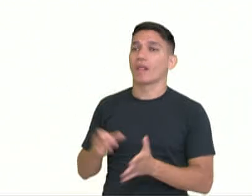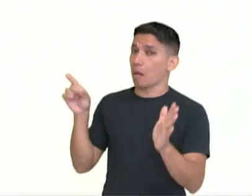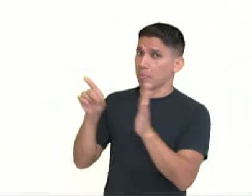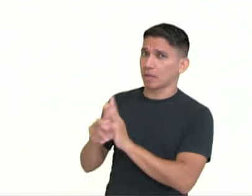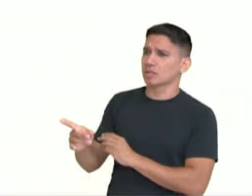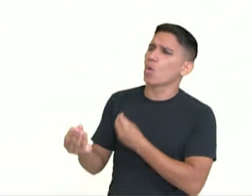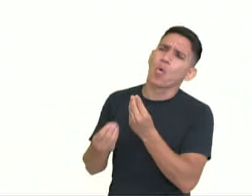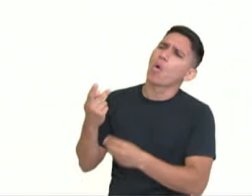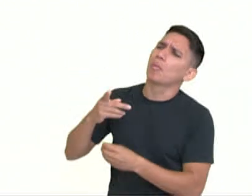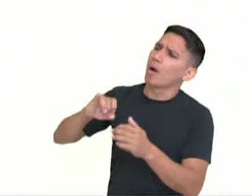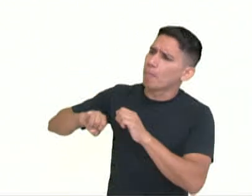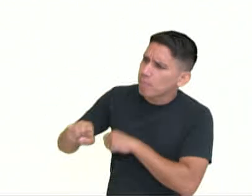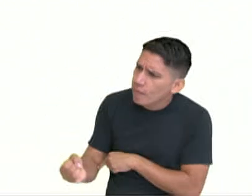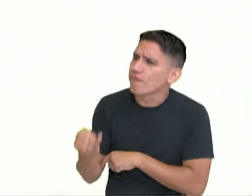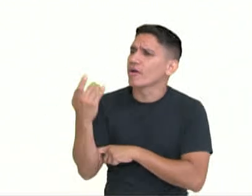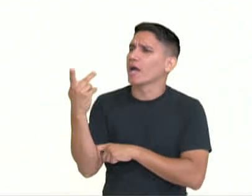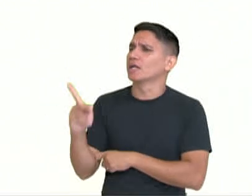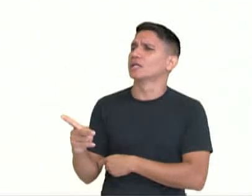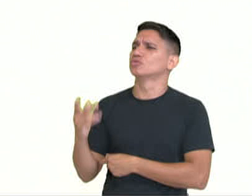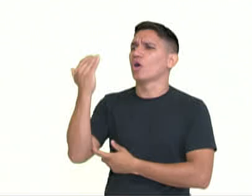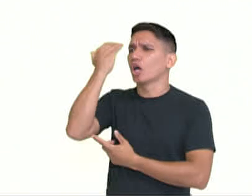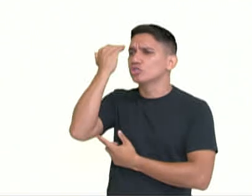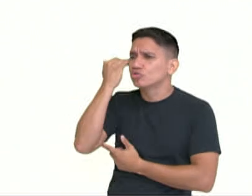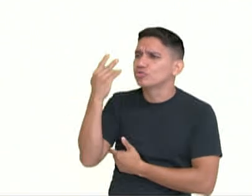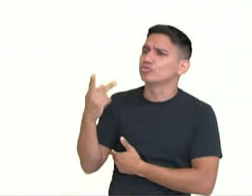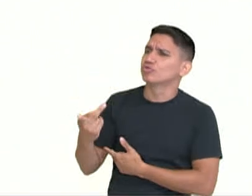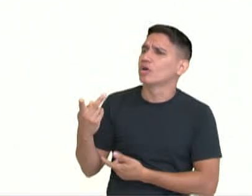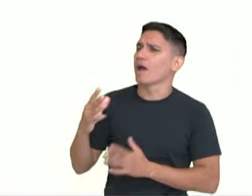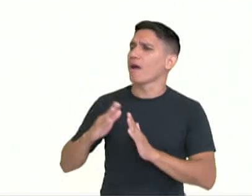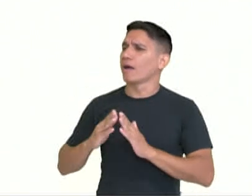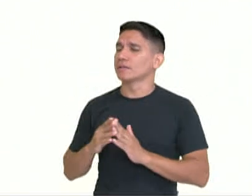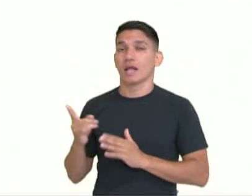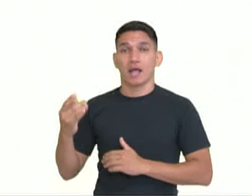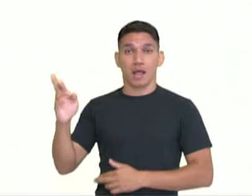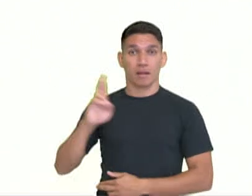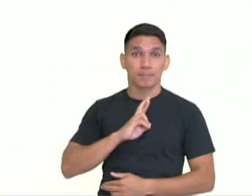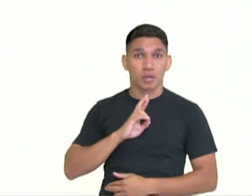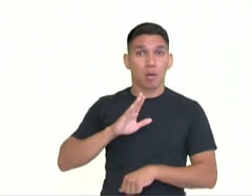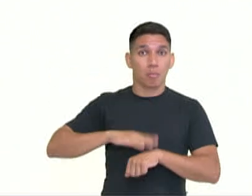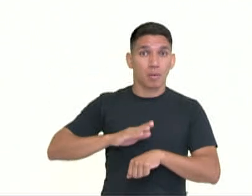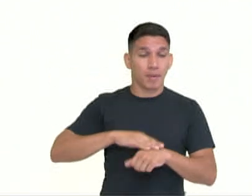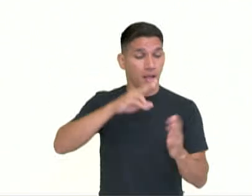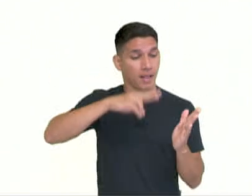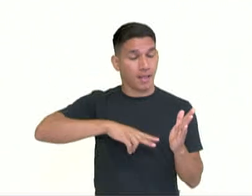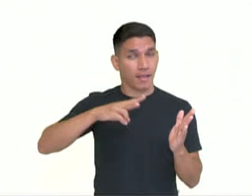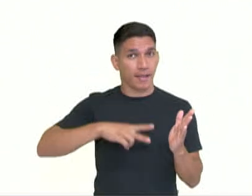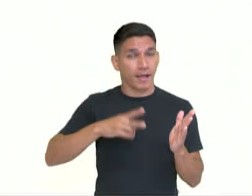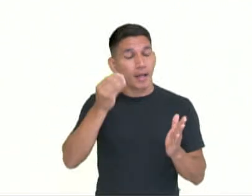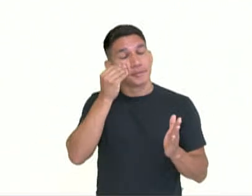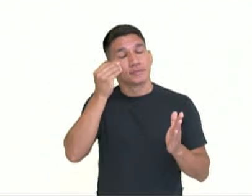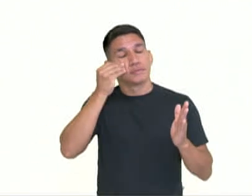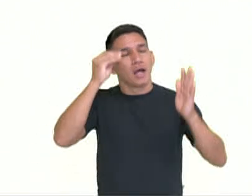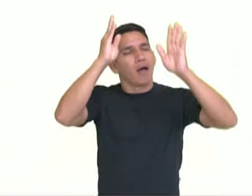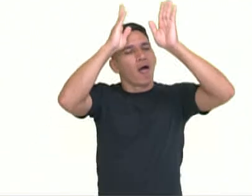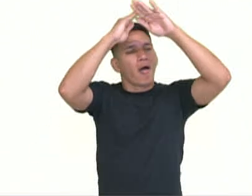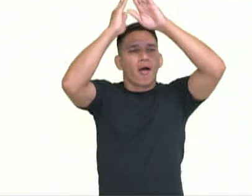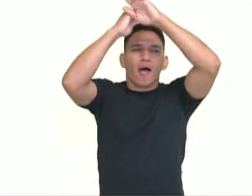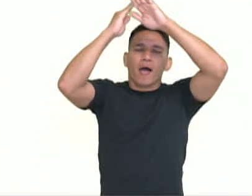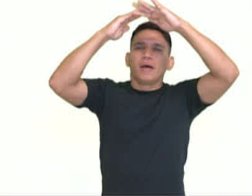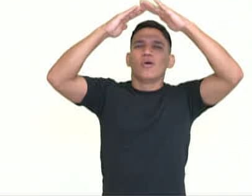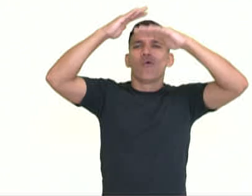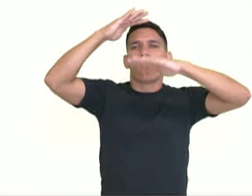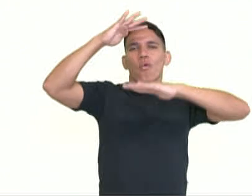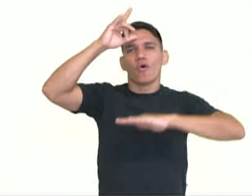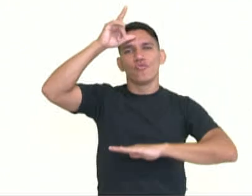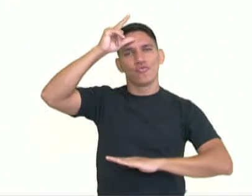adolescência em casa, a estudante nos respondeu que tem buscado na leitura meios de distrair a mente, porque o livro